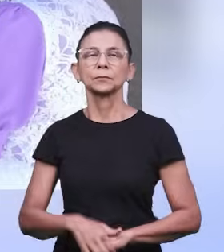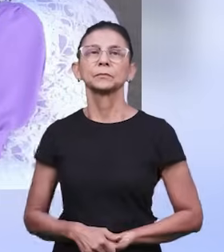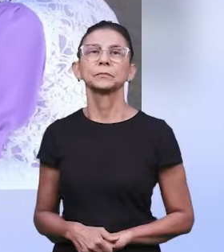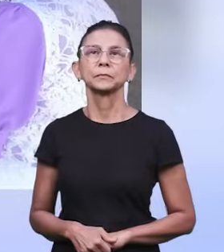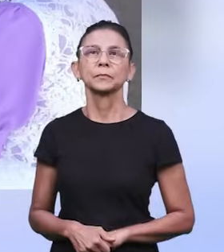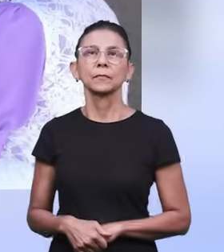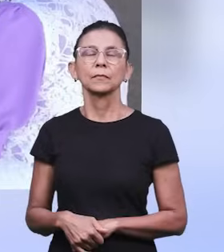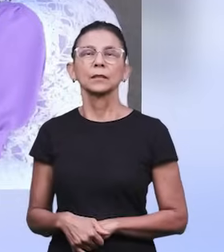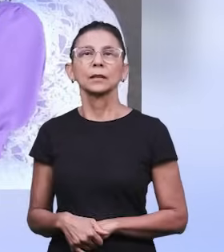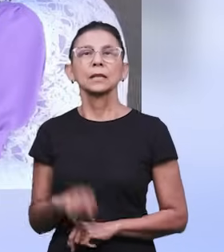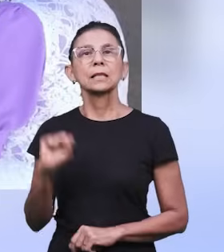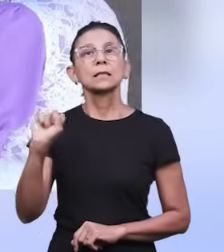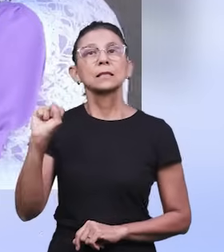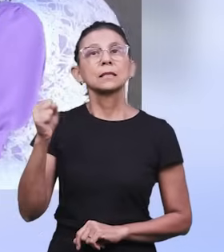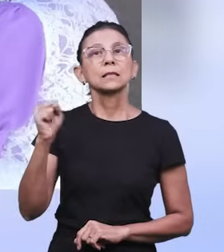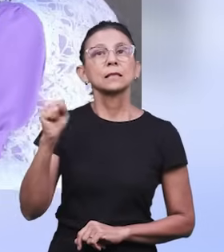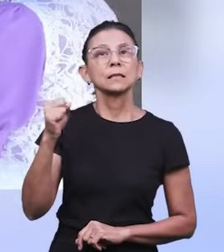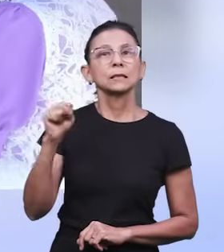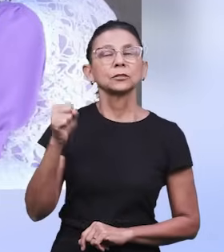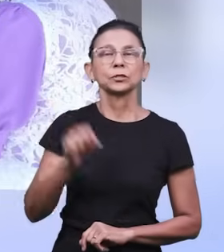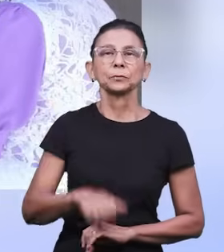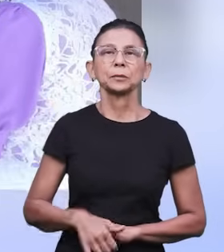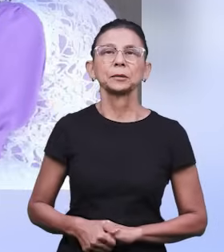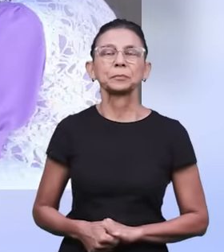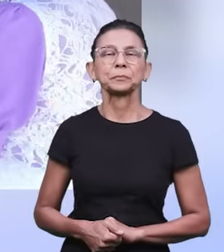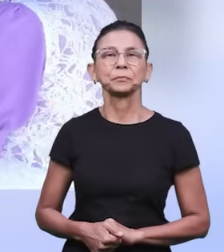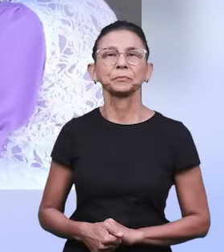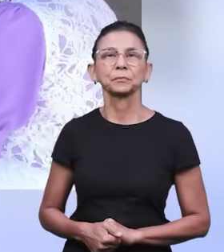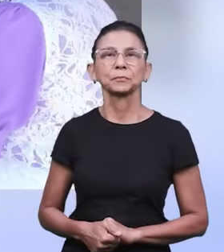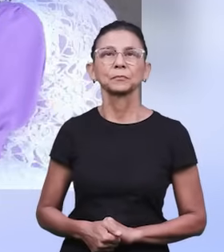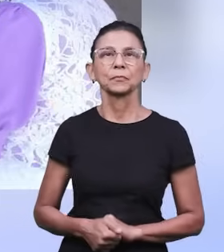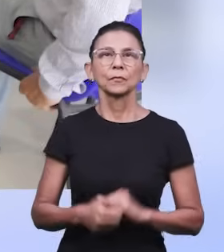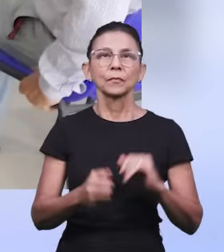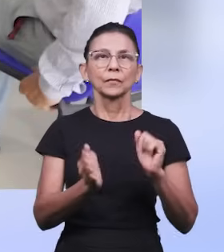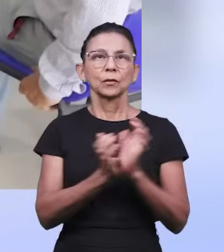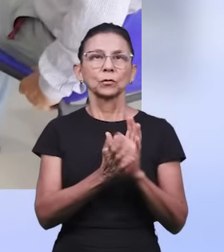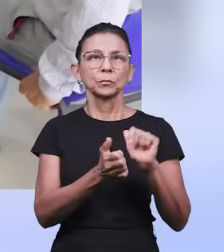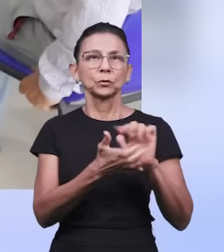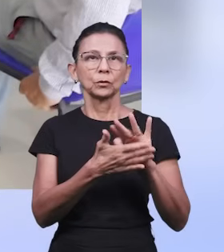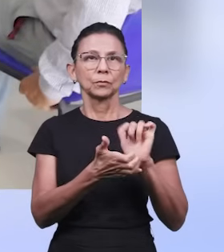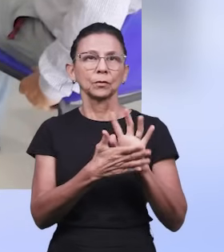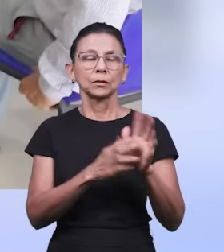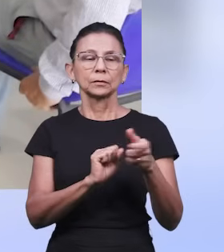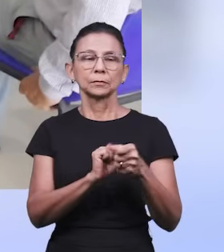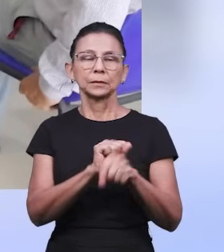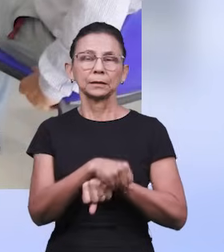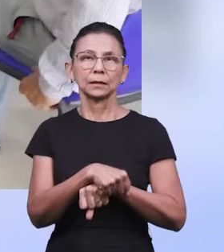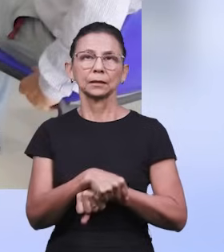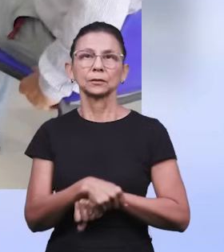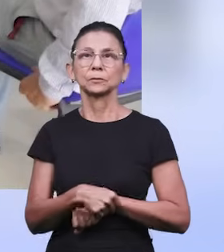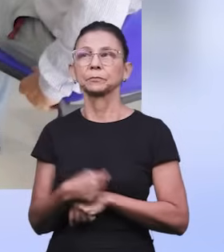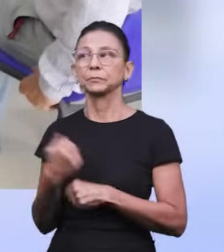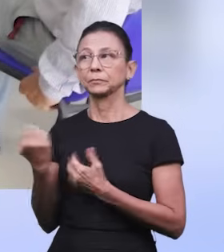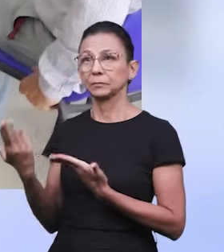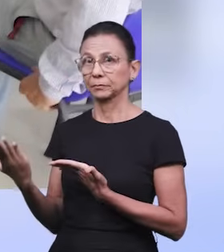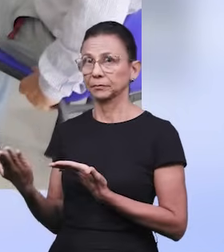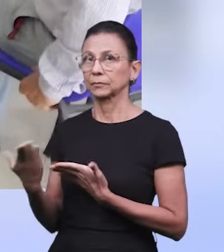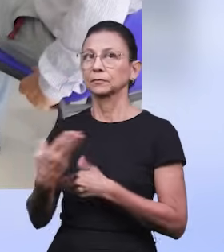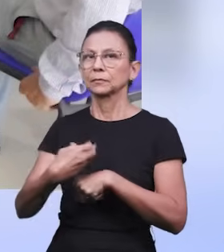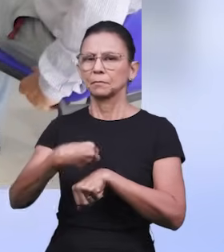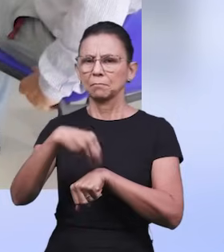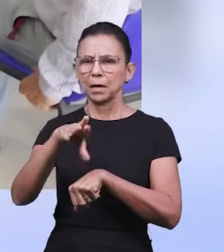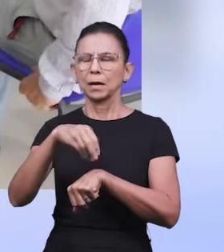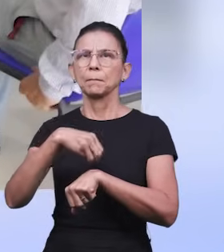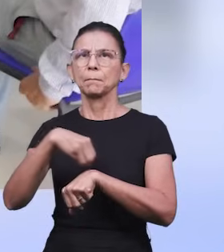Agora vamos para Sergipe, onde os irmãos assistiram ao seminário para grupos de louvor no Manaim, em Aracaju. Por lá, o conteúdo também